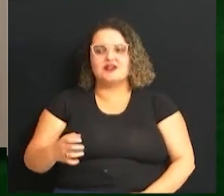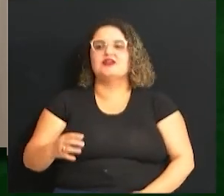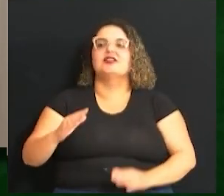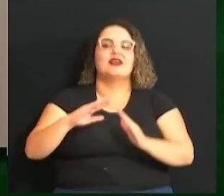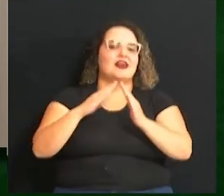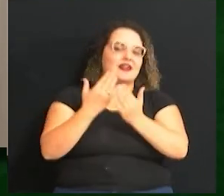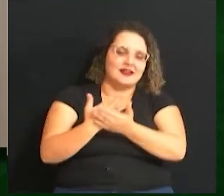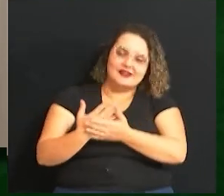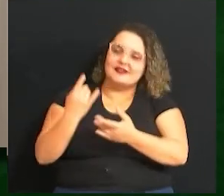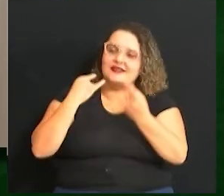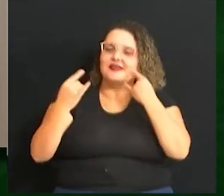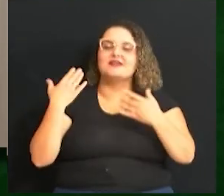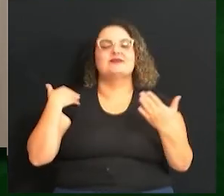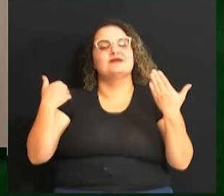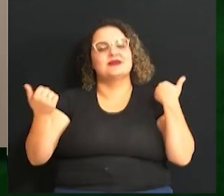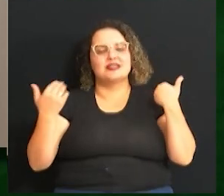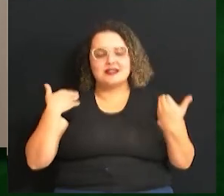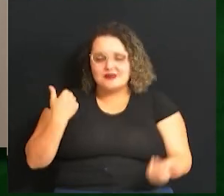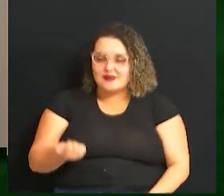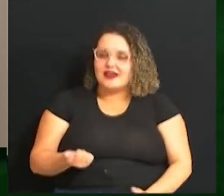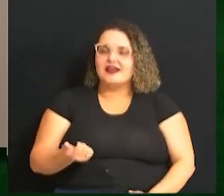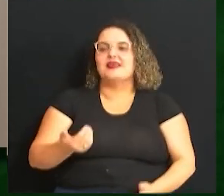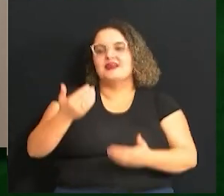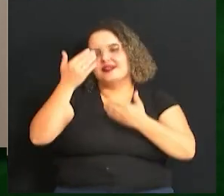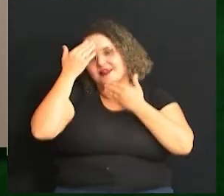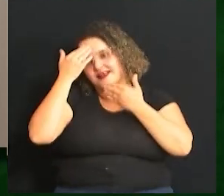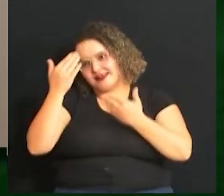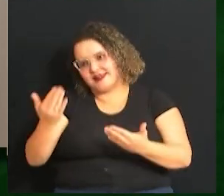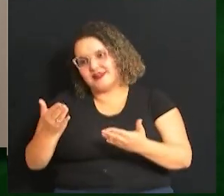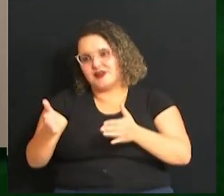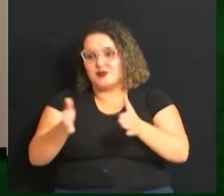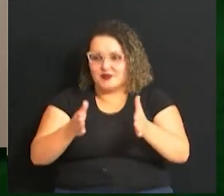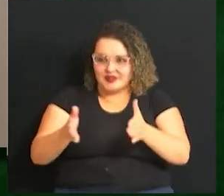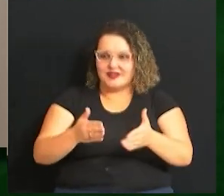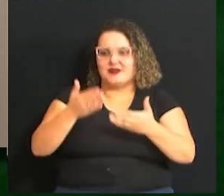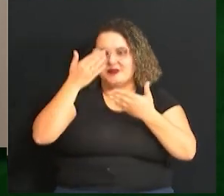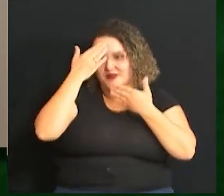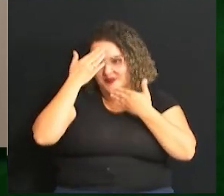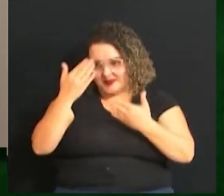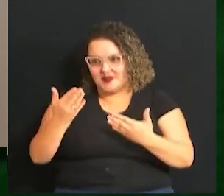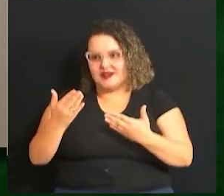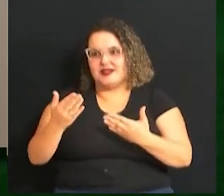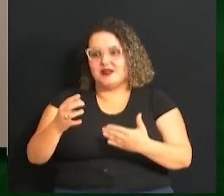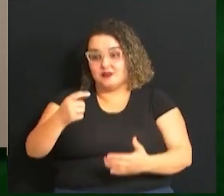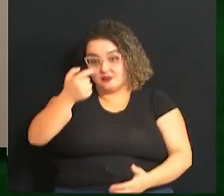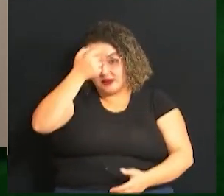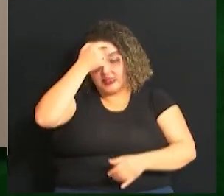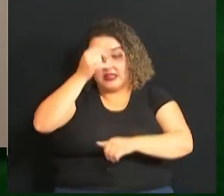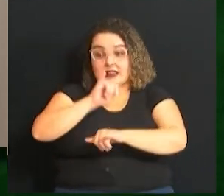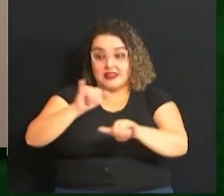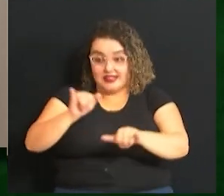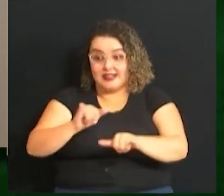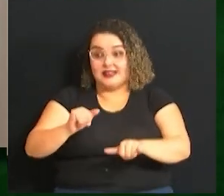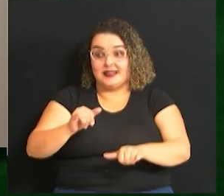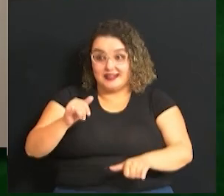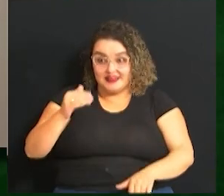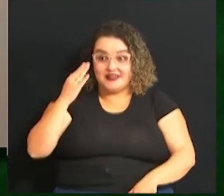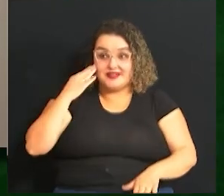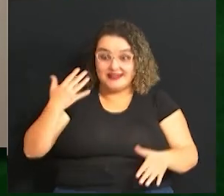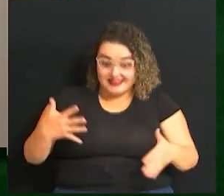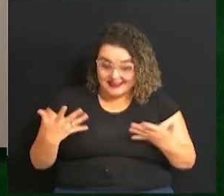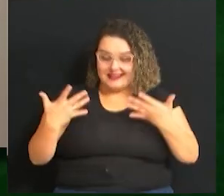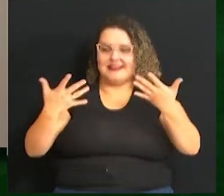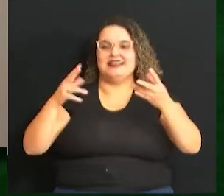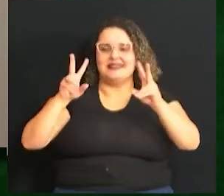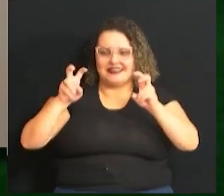as escolas também que tiverem interesse, é só me chamar, e obrigada por esse espaço, obrigada pela consciência, eu soube que